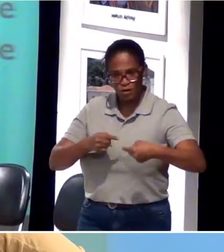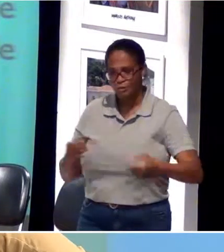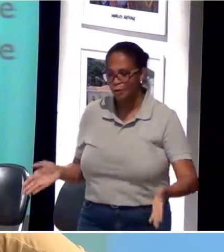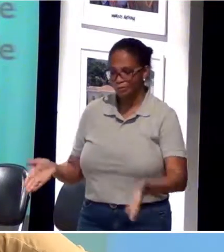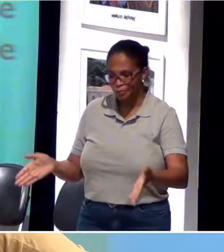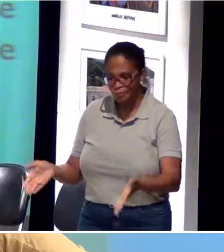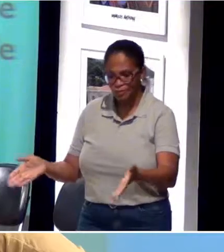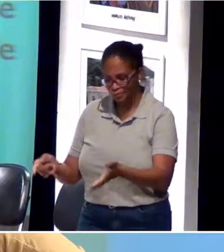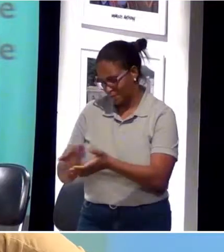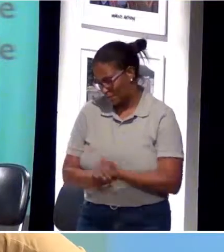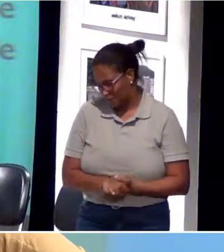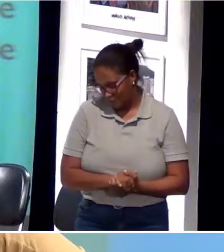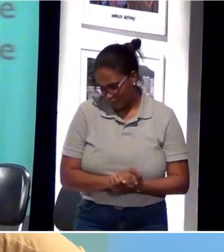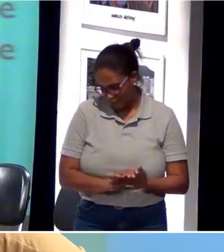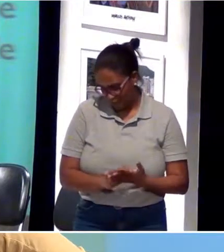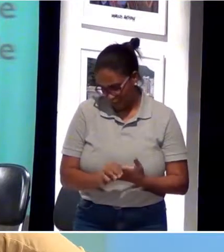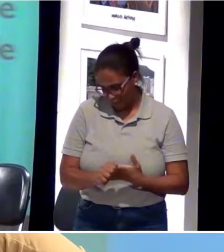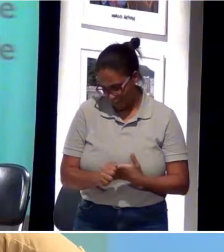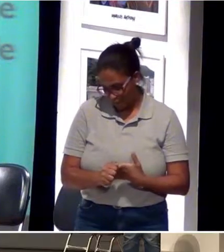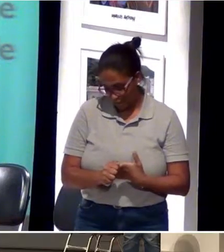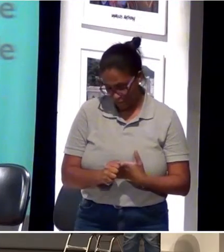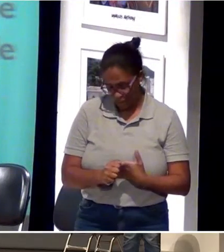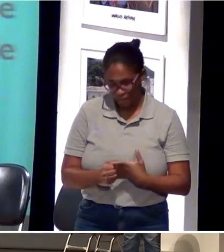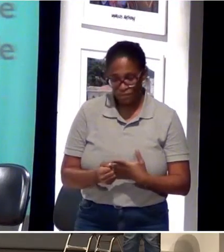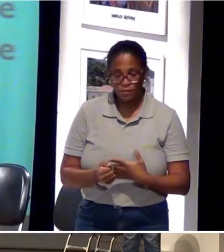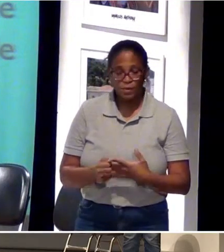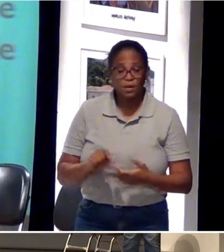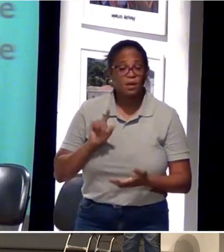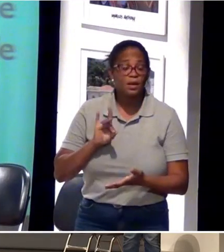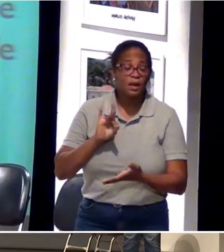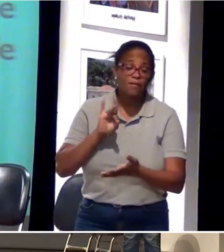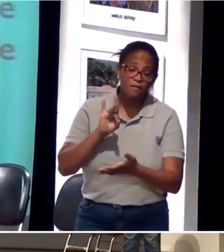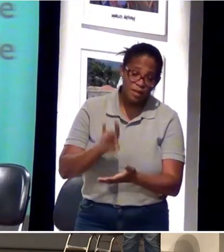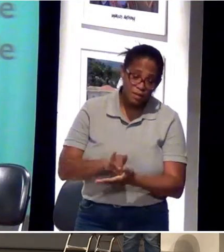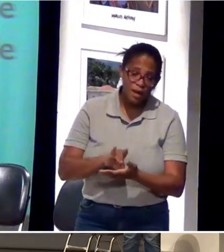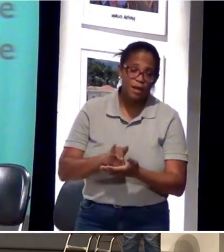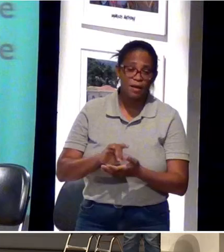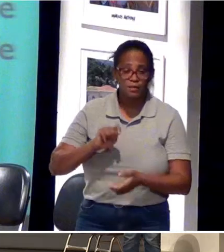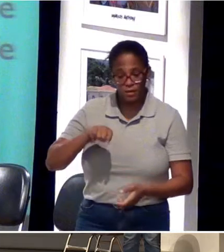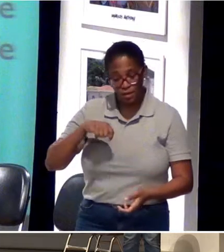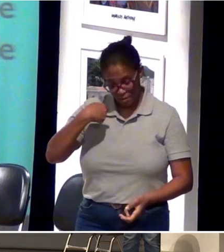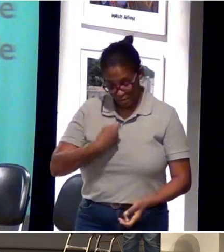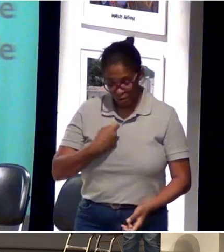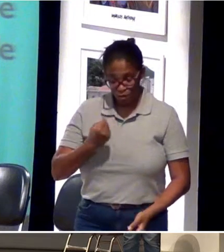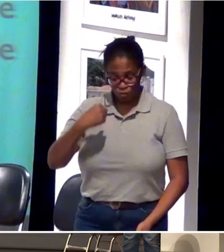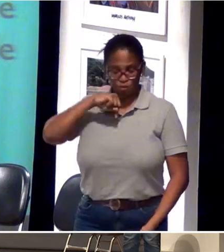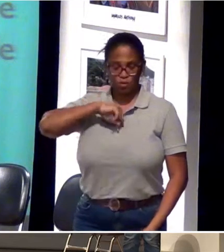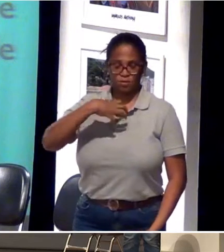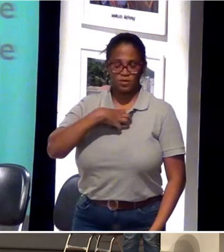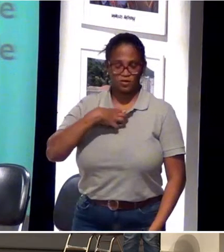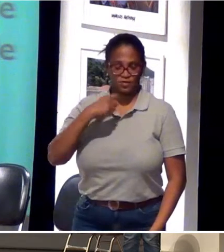isso e que, na verdade, vem sendo construída como da nossa